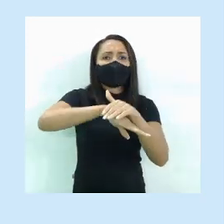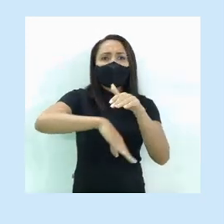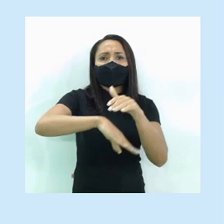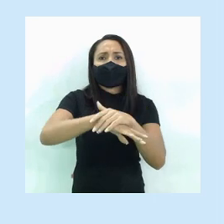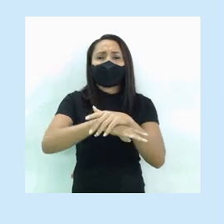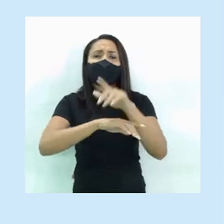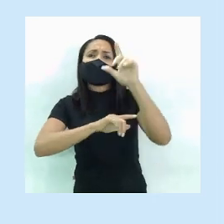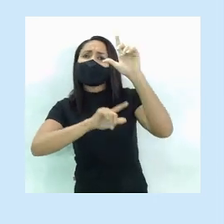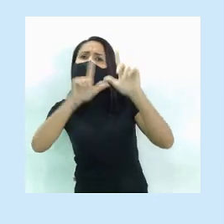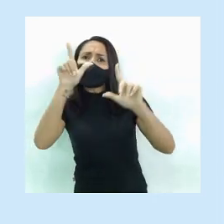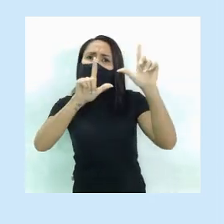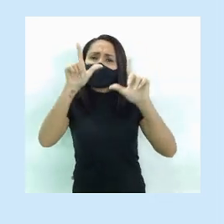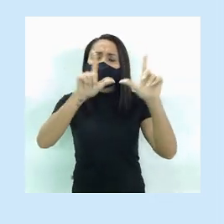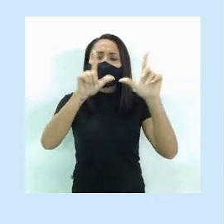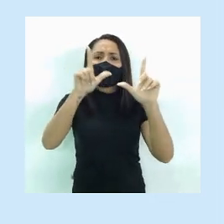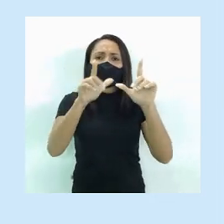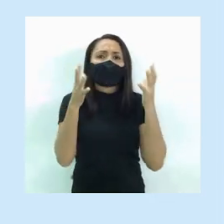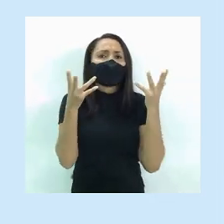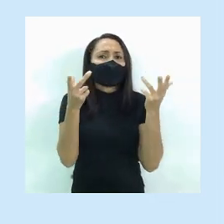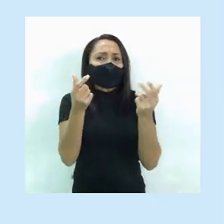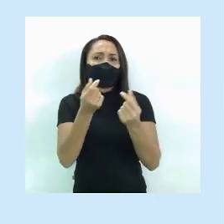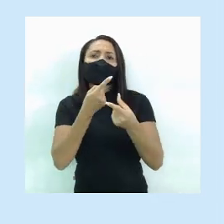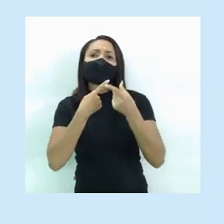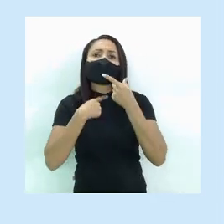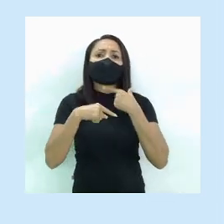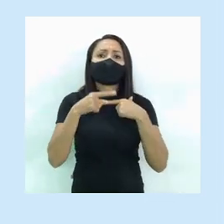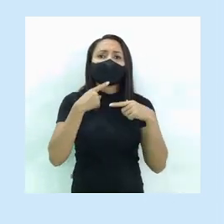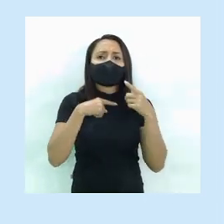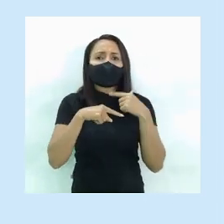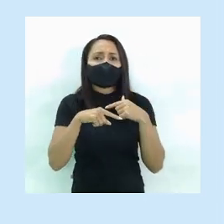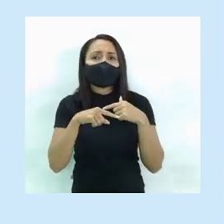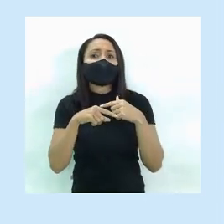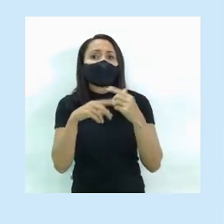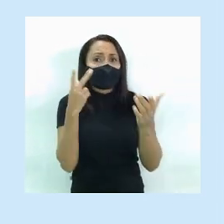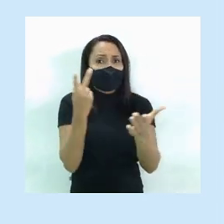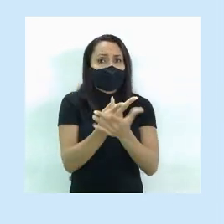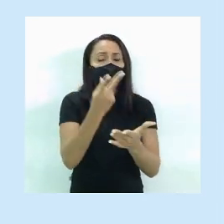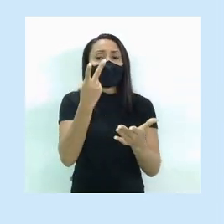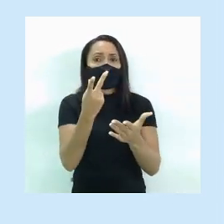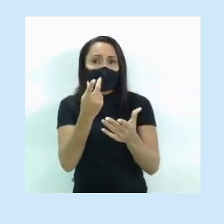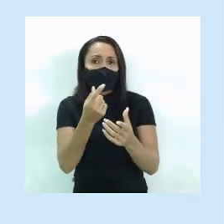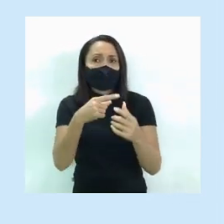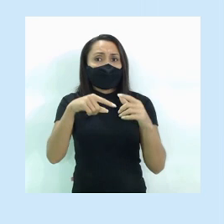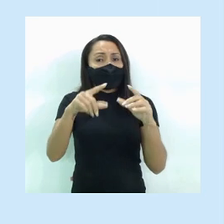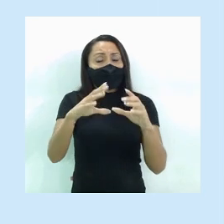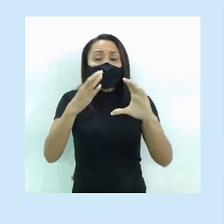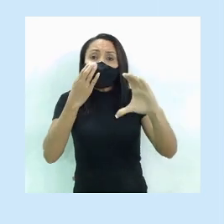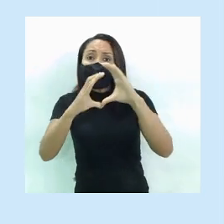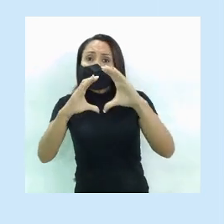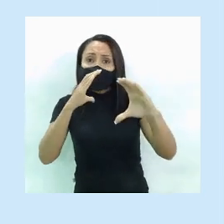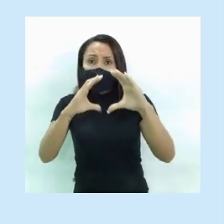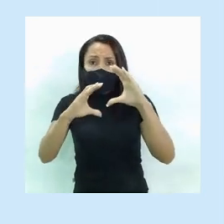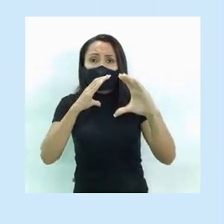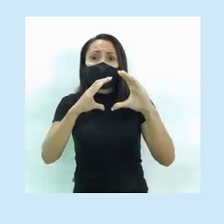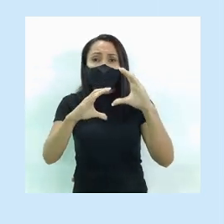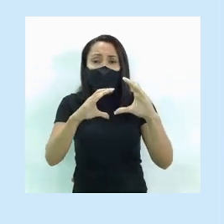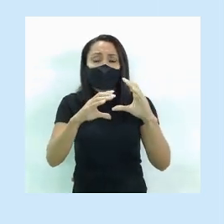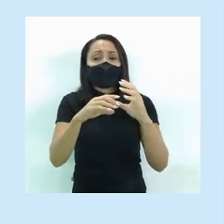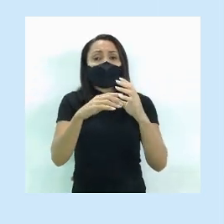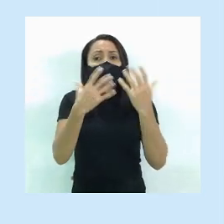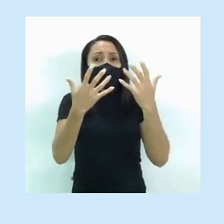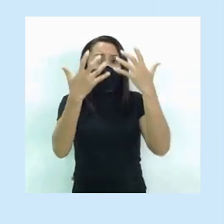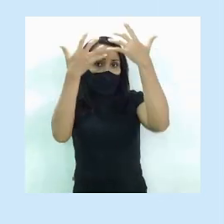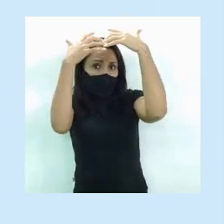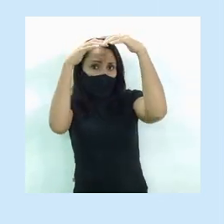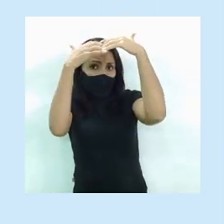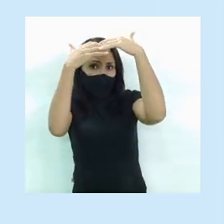assistir televisão. Todas essas vontades são executadas pelos neurônios. Aí existe uma comunicação de um neurônio com outro e é levada informação para